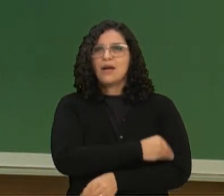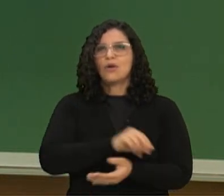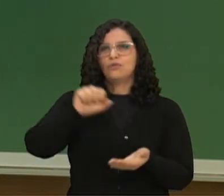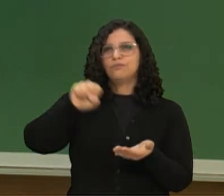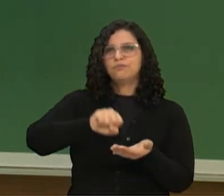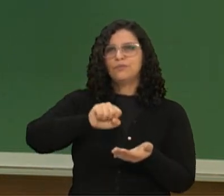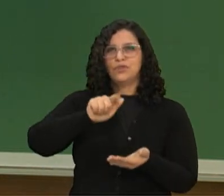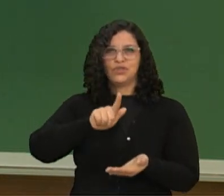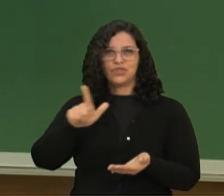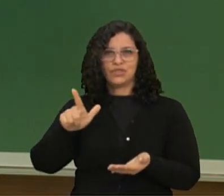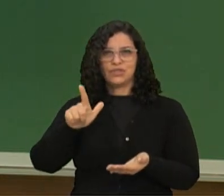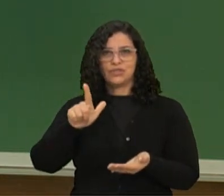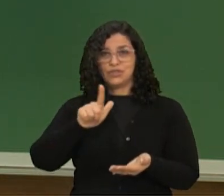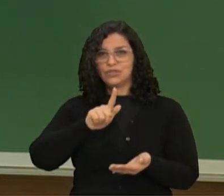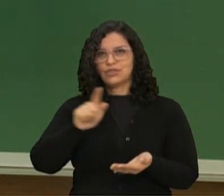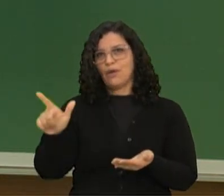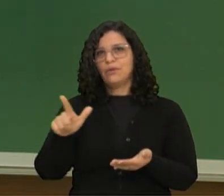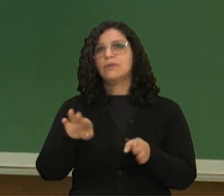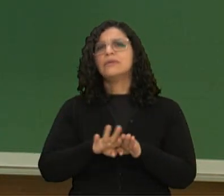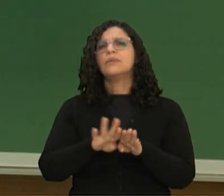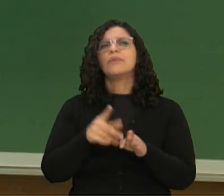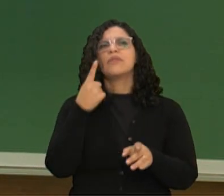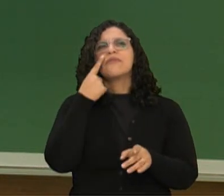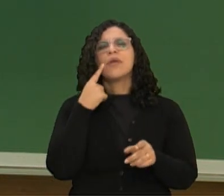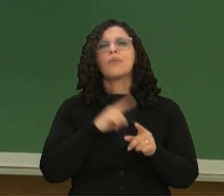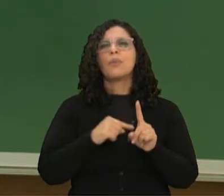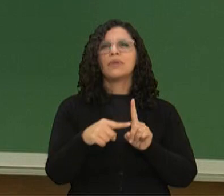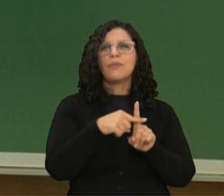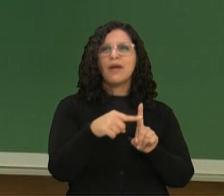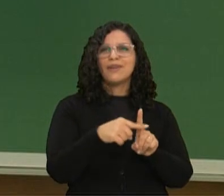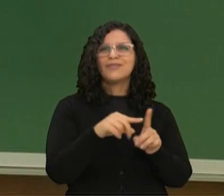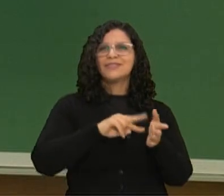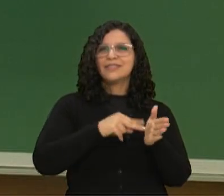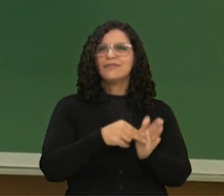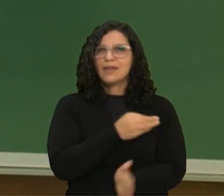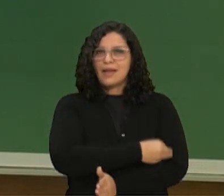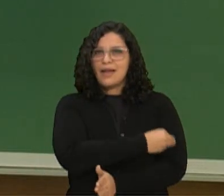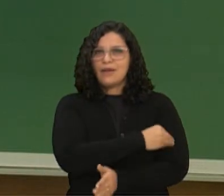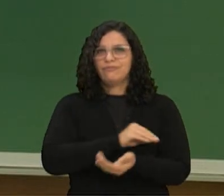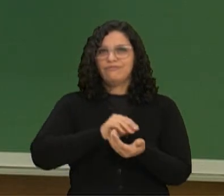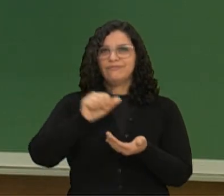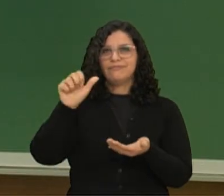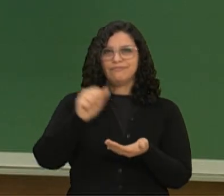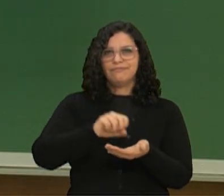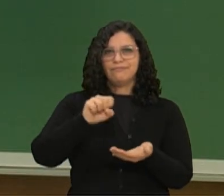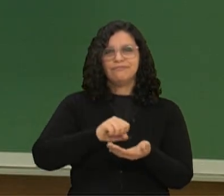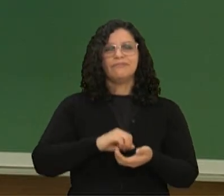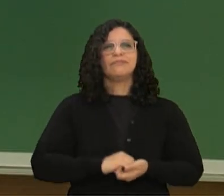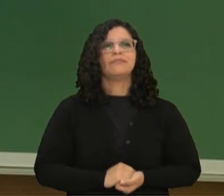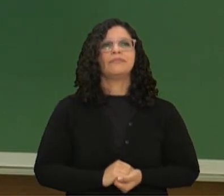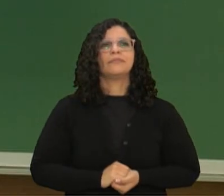o álcool em gel. A gente vê aqui pela embalagem, né, o sinalzinho ali, que é o álcool gel.